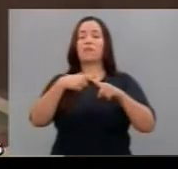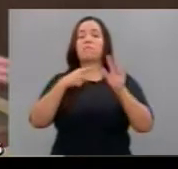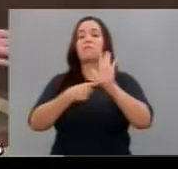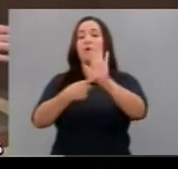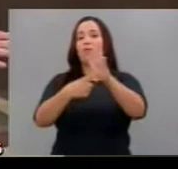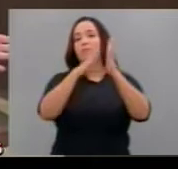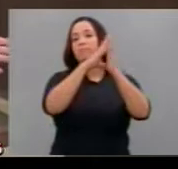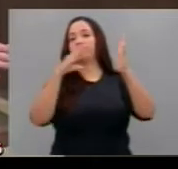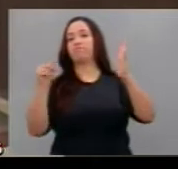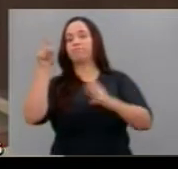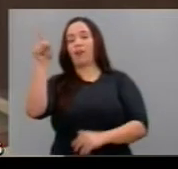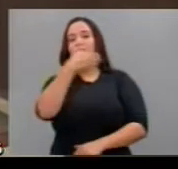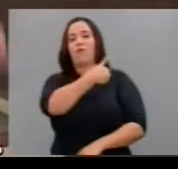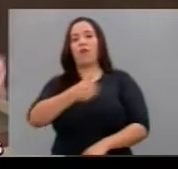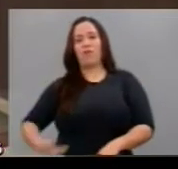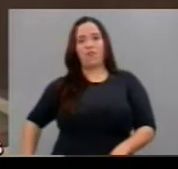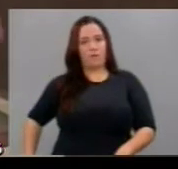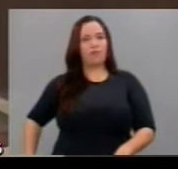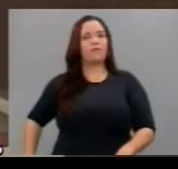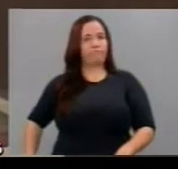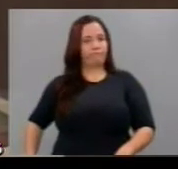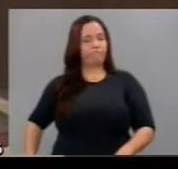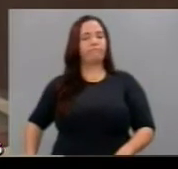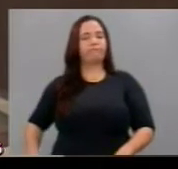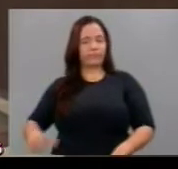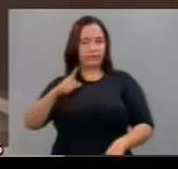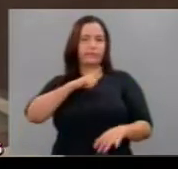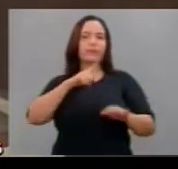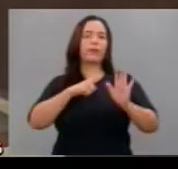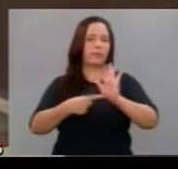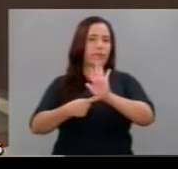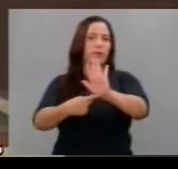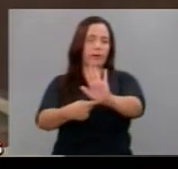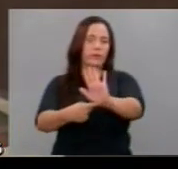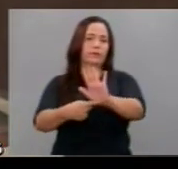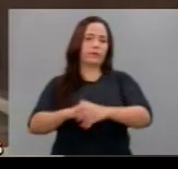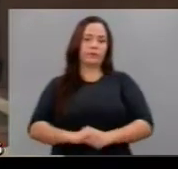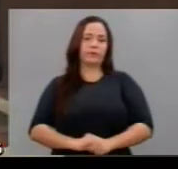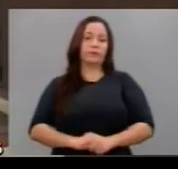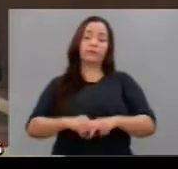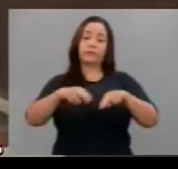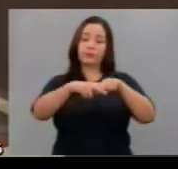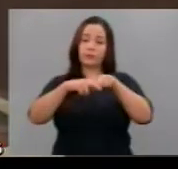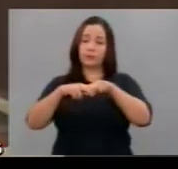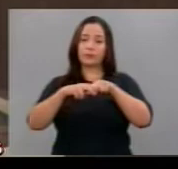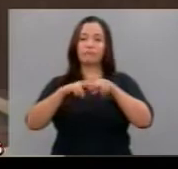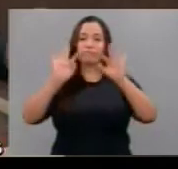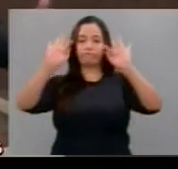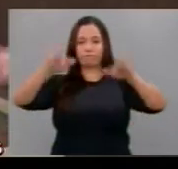governador, é óbvio. Isso respinga diretamente na figura do governador. Daí, portanto, eu queria